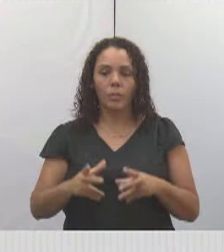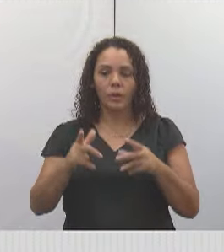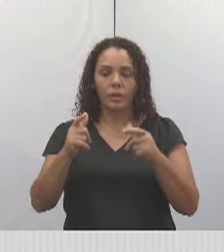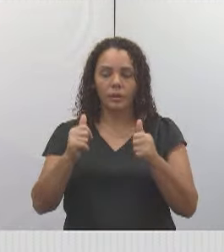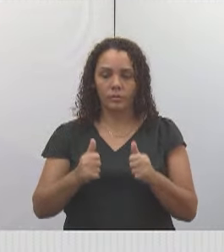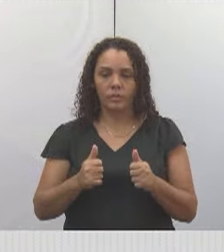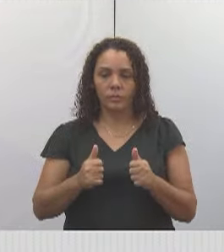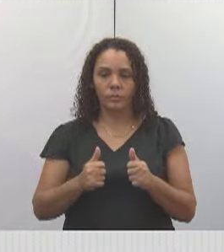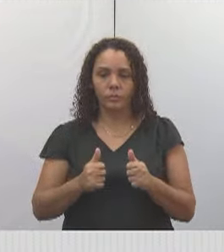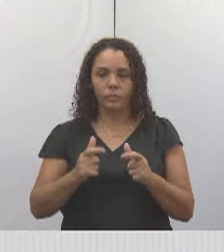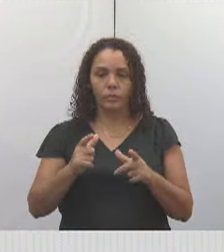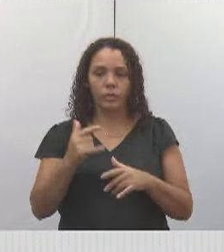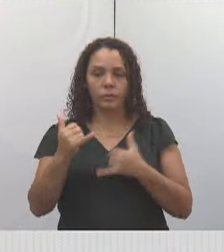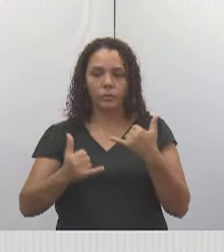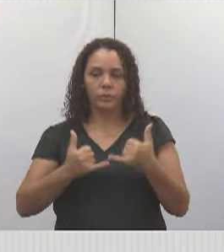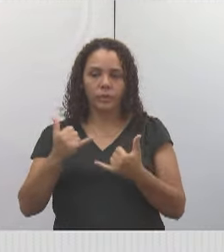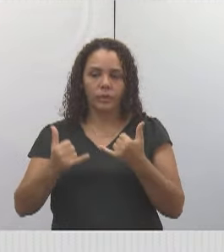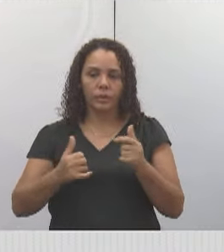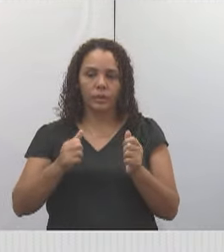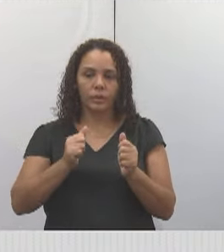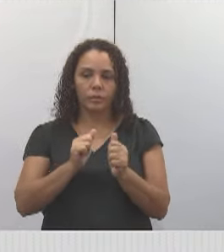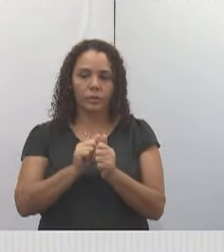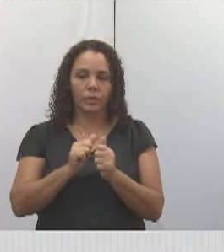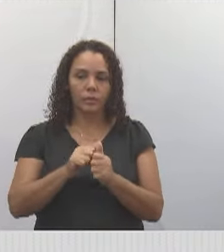do postinho do Parque Minha Lua lá.